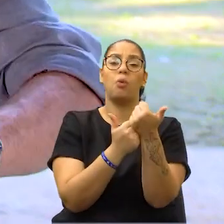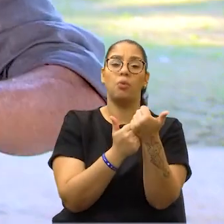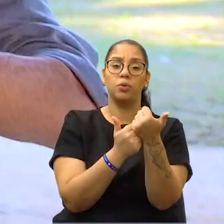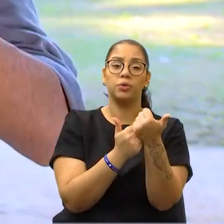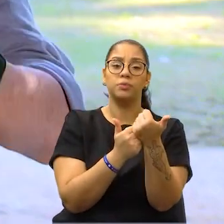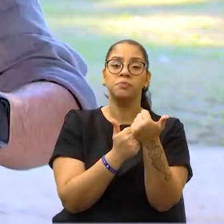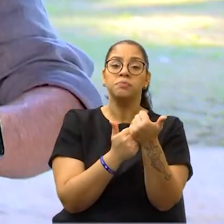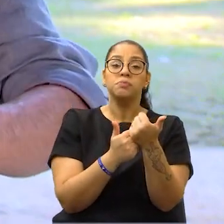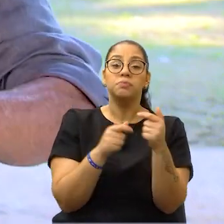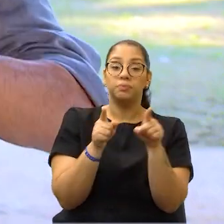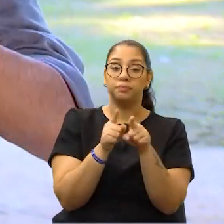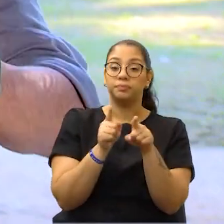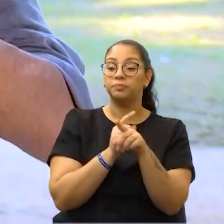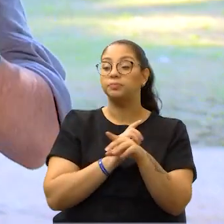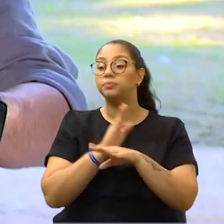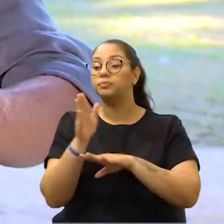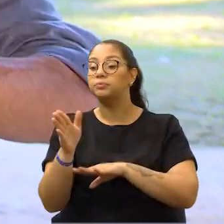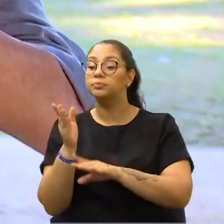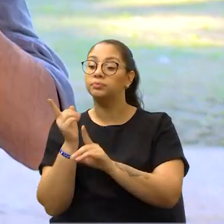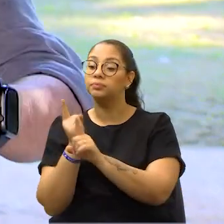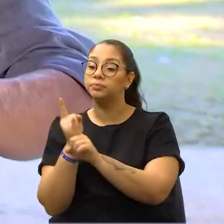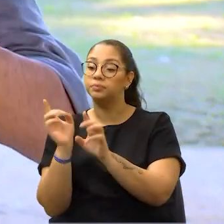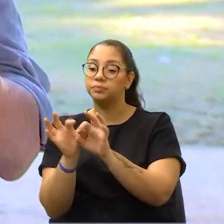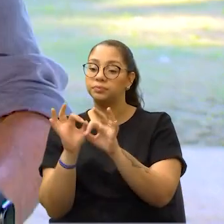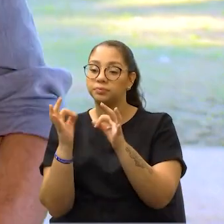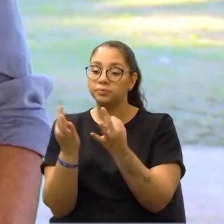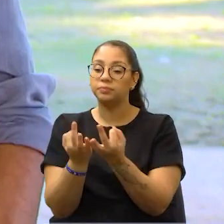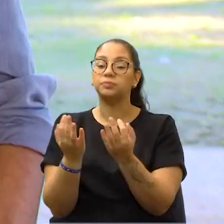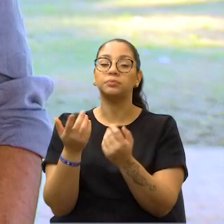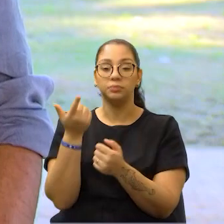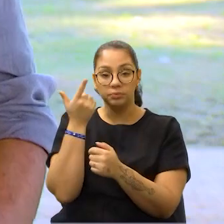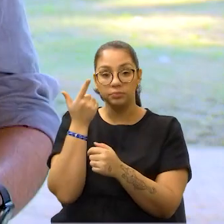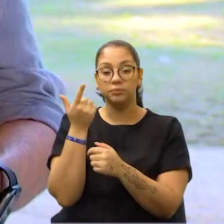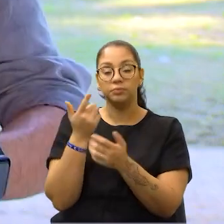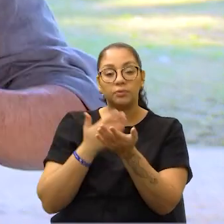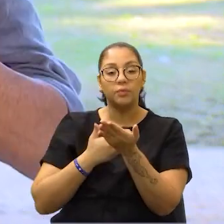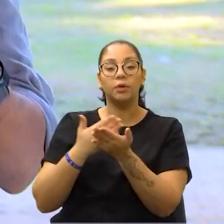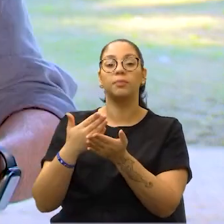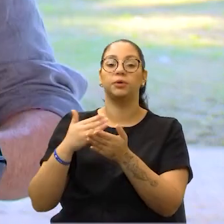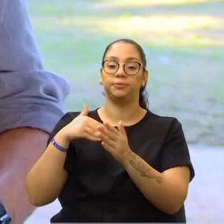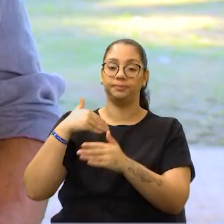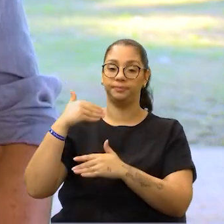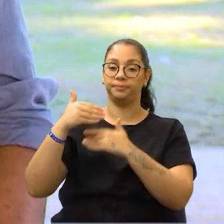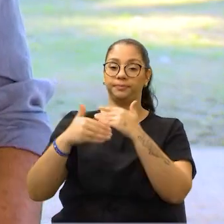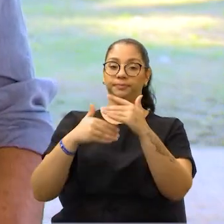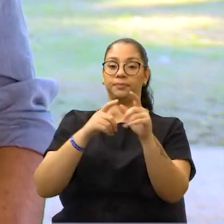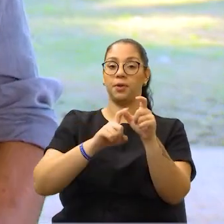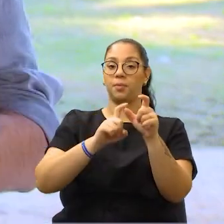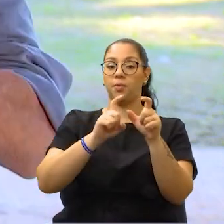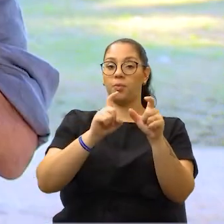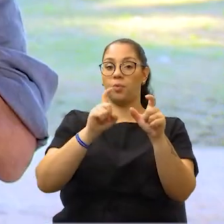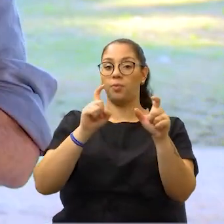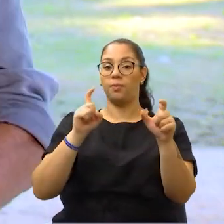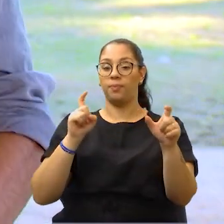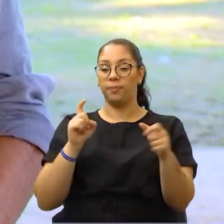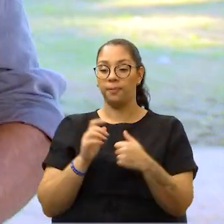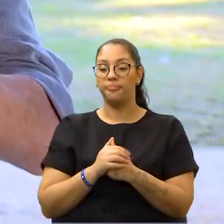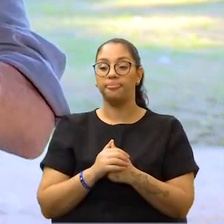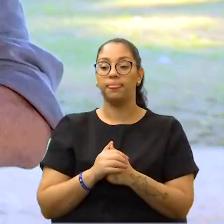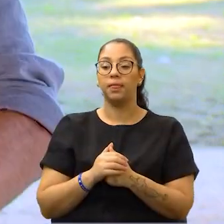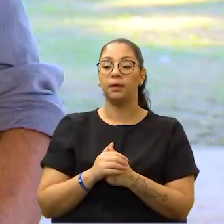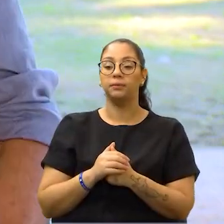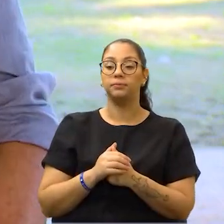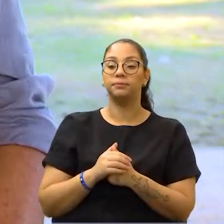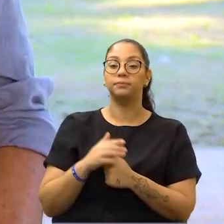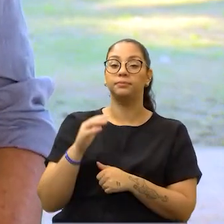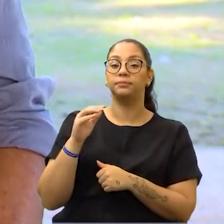de apoio, né, saídas, né, familiares, enfim, começa a desenvolver essa autonomia. E a Guadalupe é